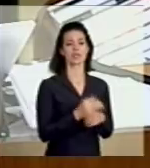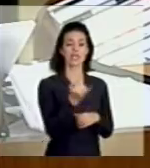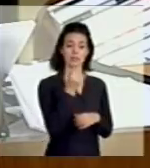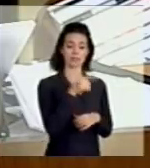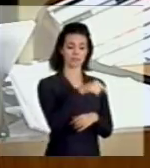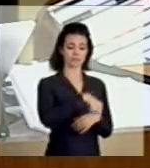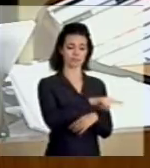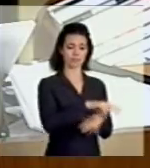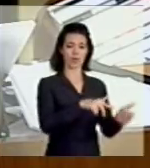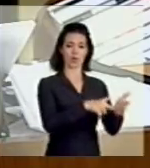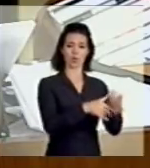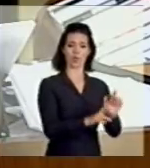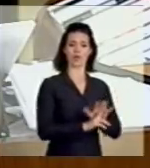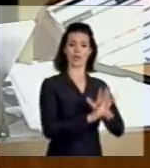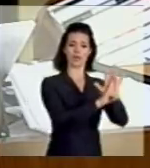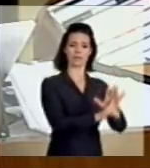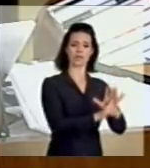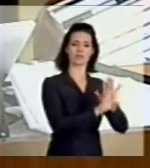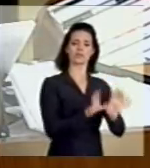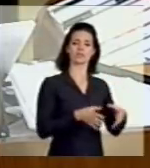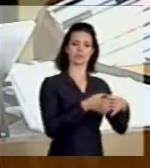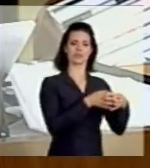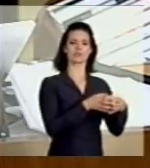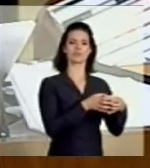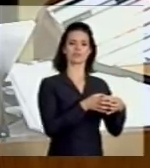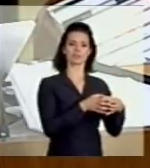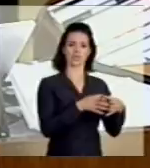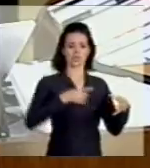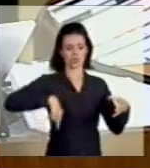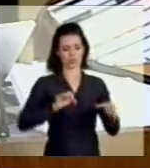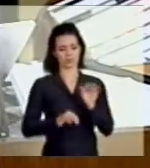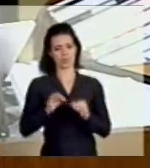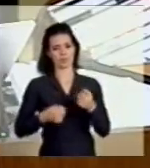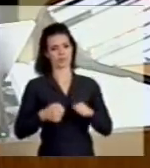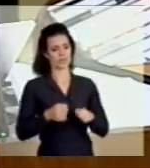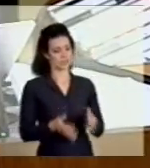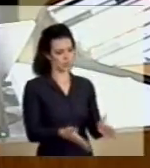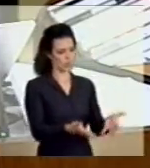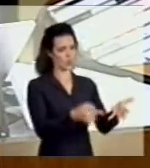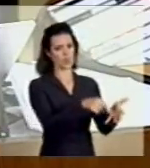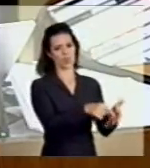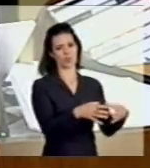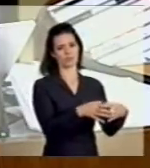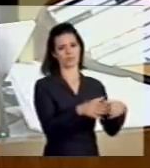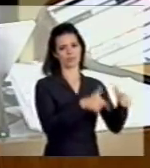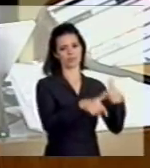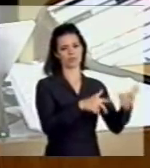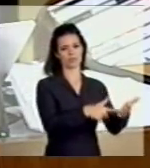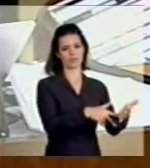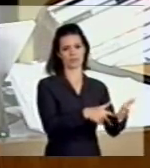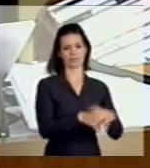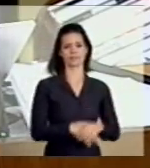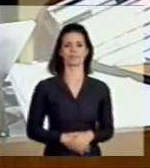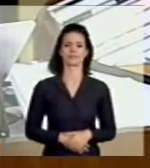nome do particular lesado. Seu trabalho tem que ser prestigiado pelo Poder Judiciário. Encerrando, senhor presidente, digo o seguinte: